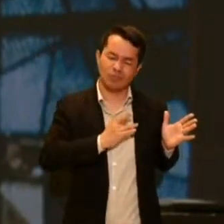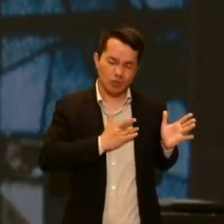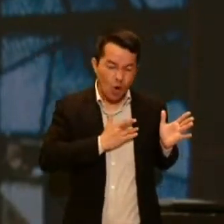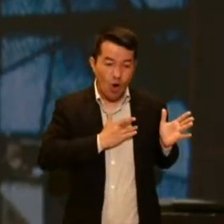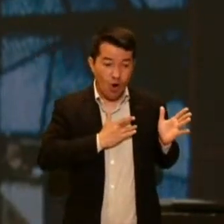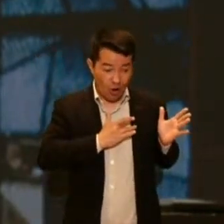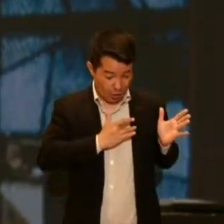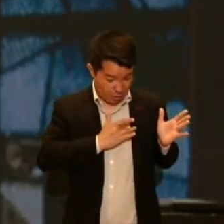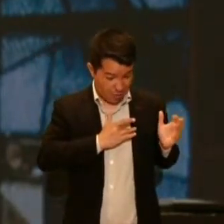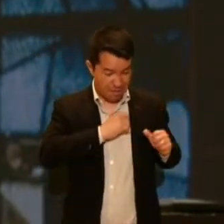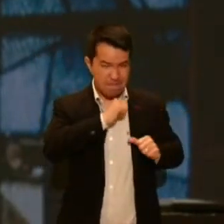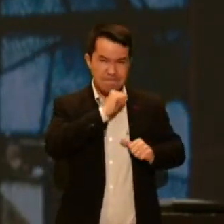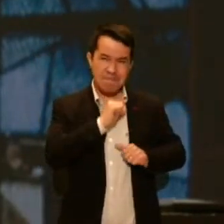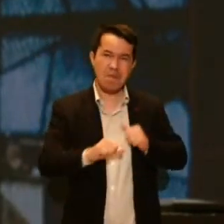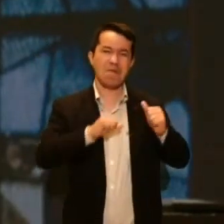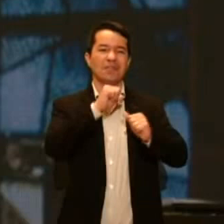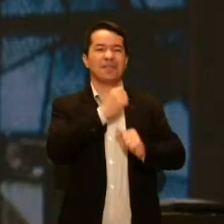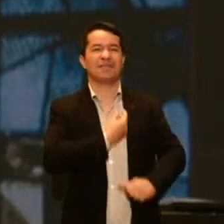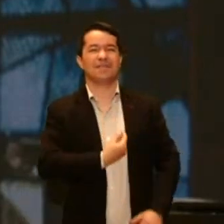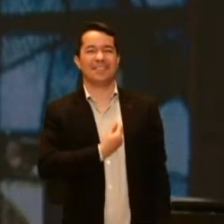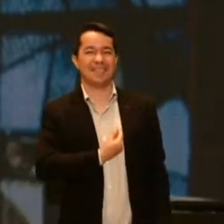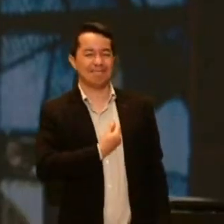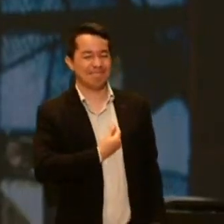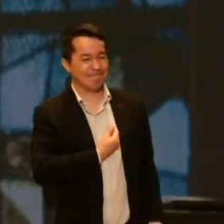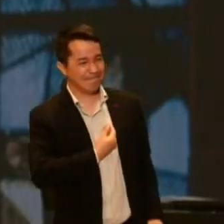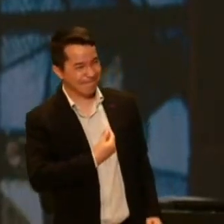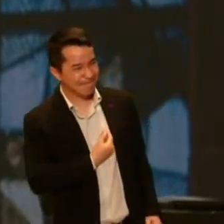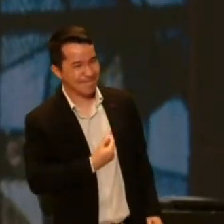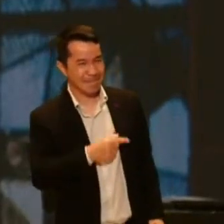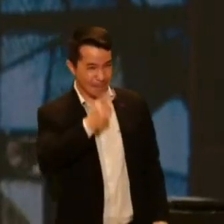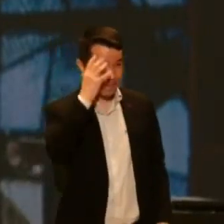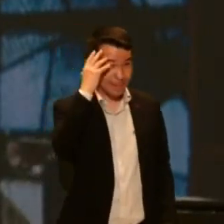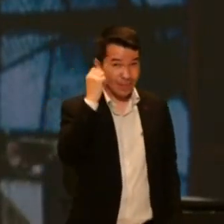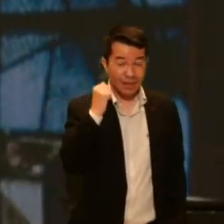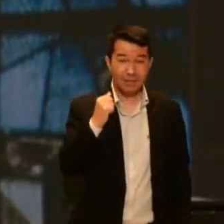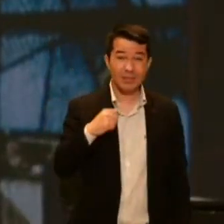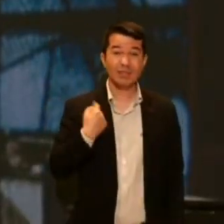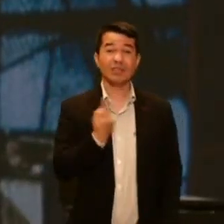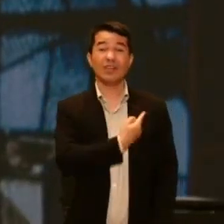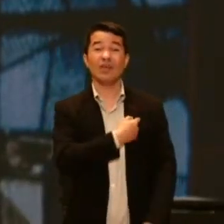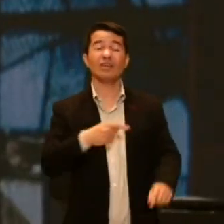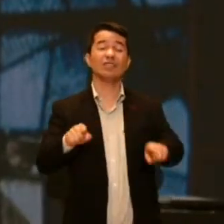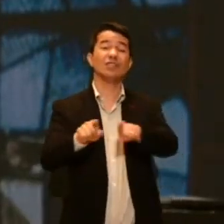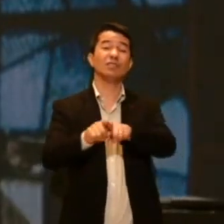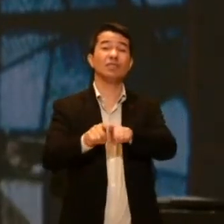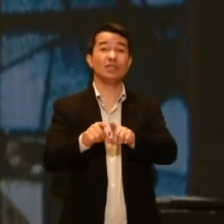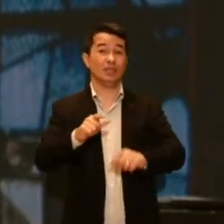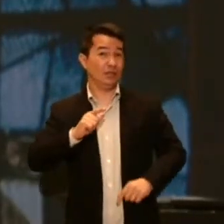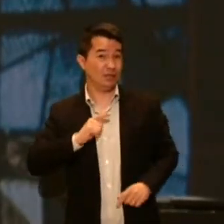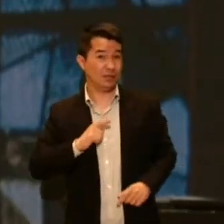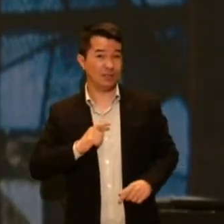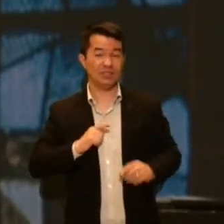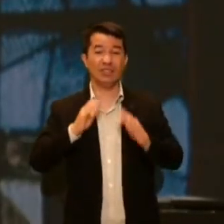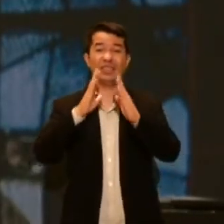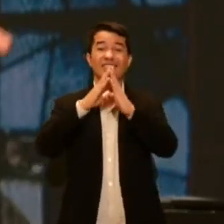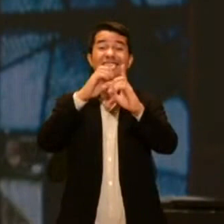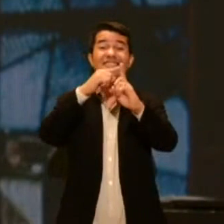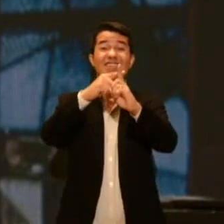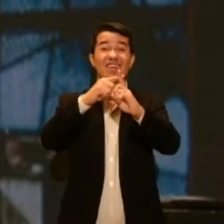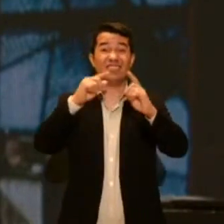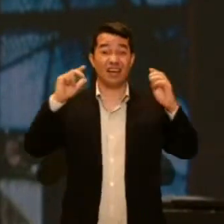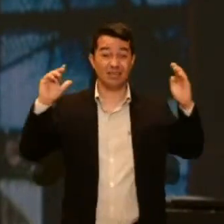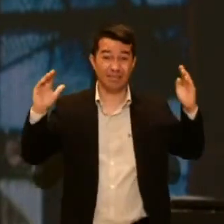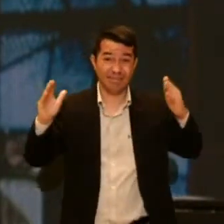que durante grande parte desse ano, os templos estiveram fechados, a maioria dos templos no Brasil